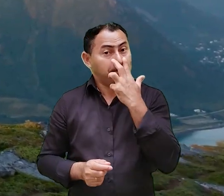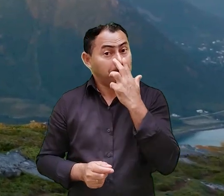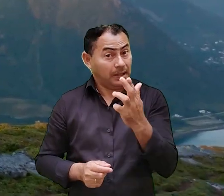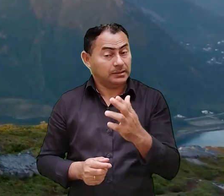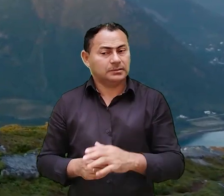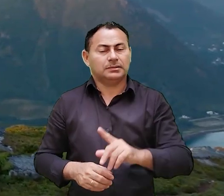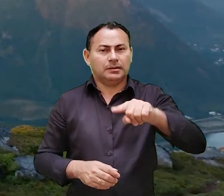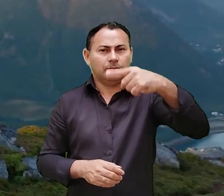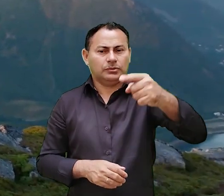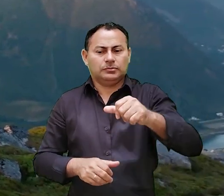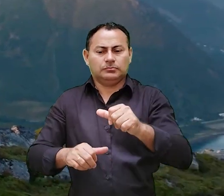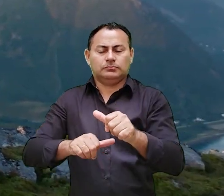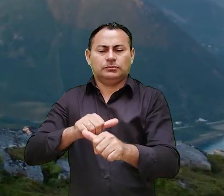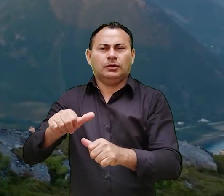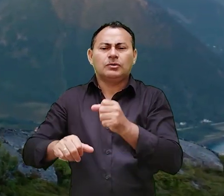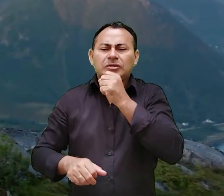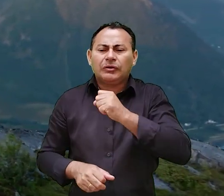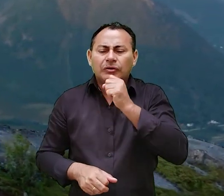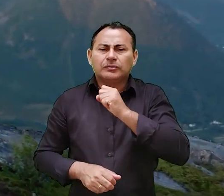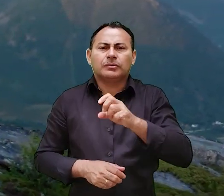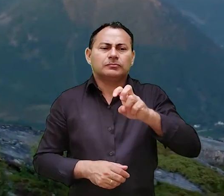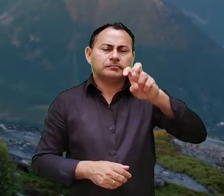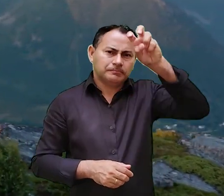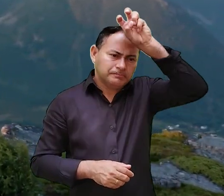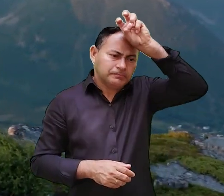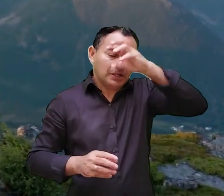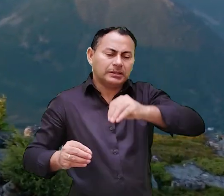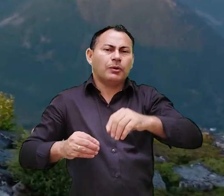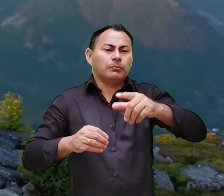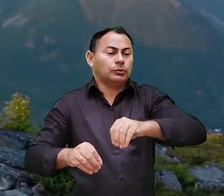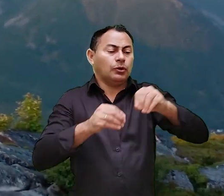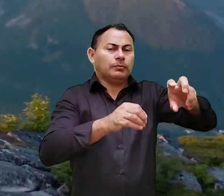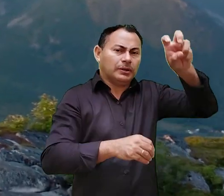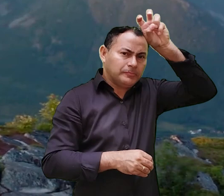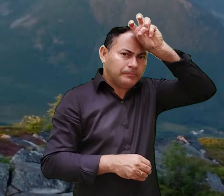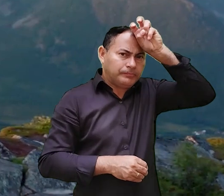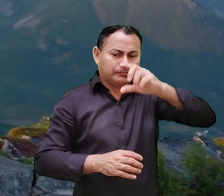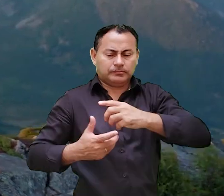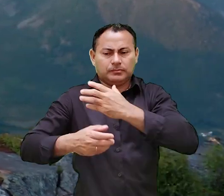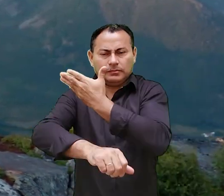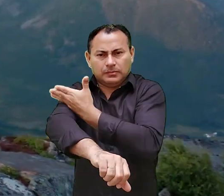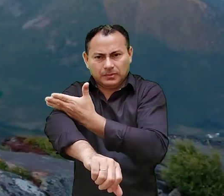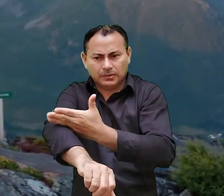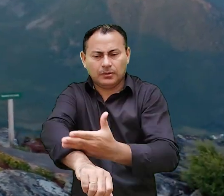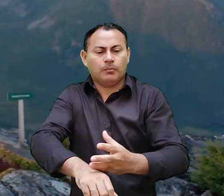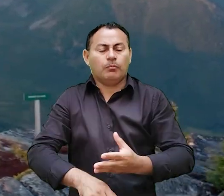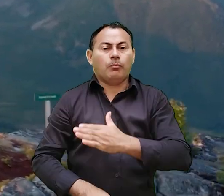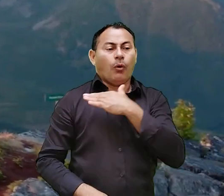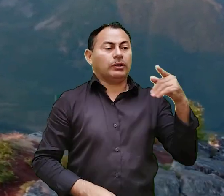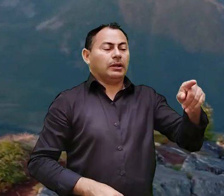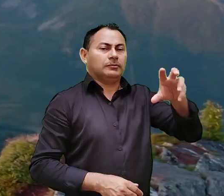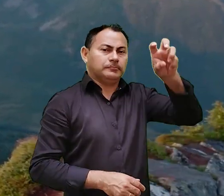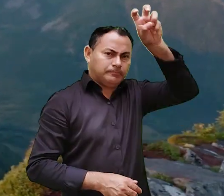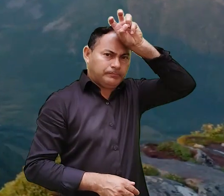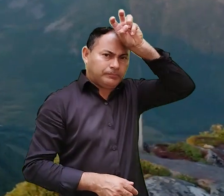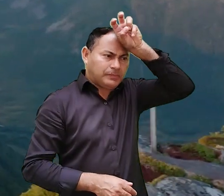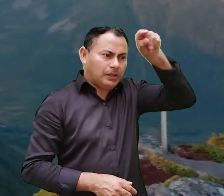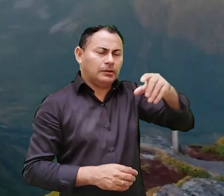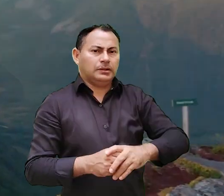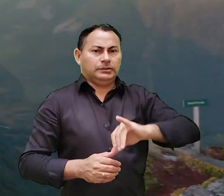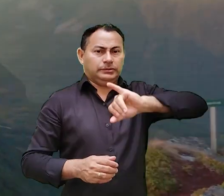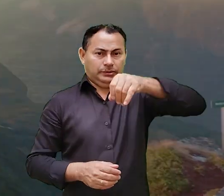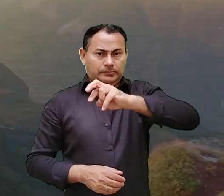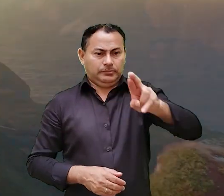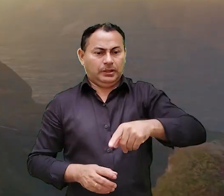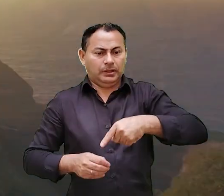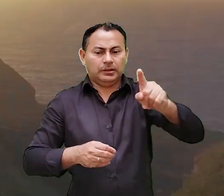que parece, mais tarde mudou-se para o Egito. Segundo a tradição, ele teria sido morto no Egito. Outros dizem